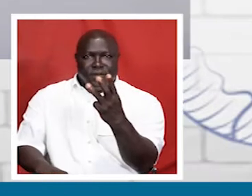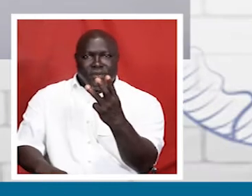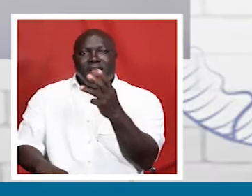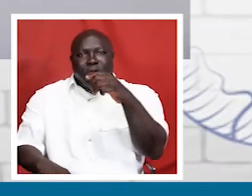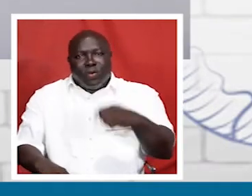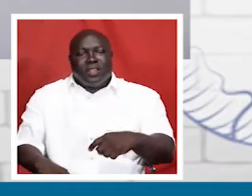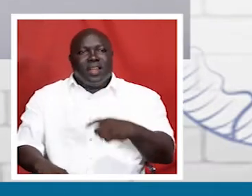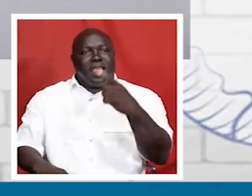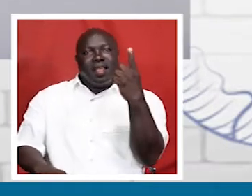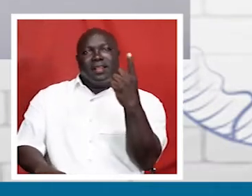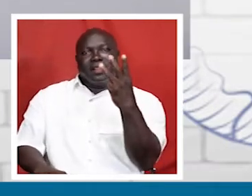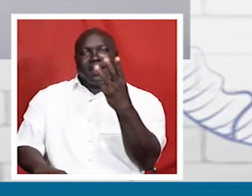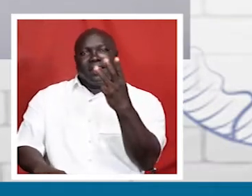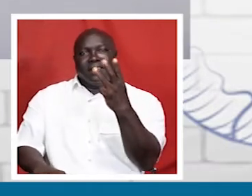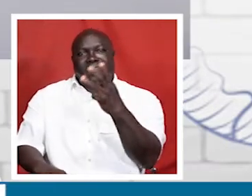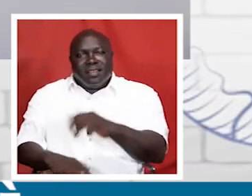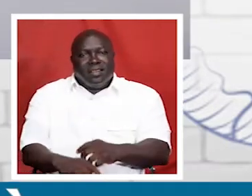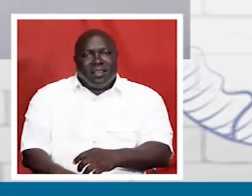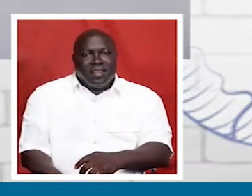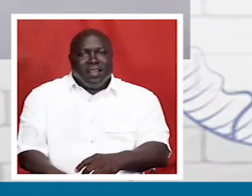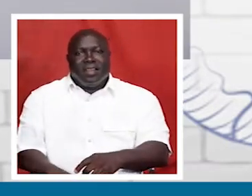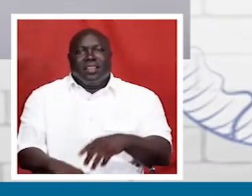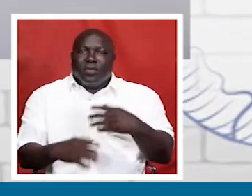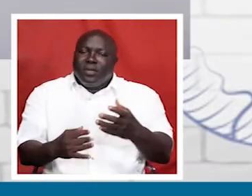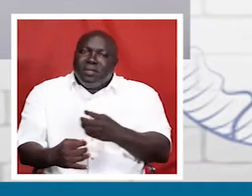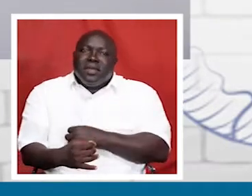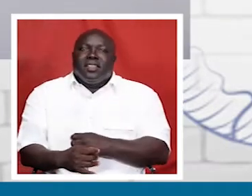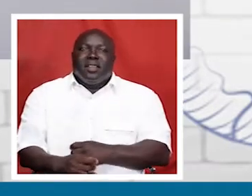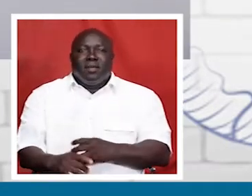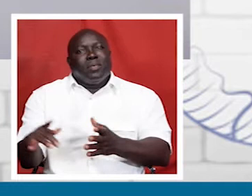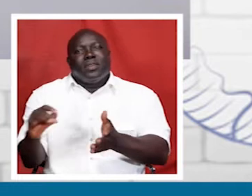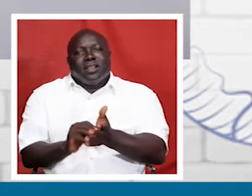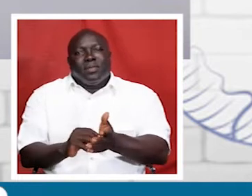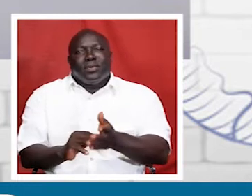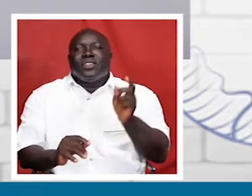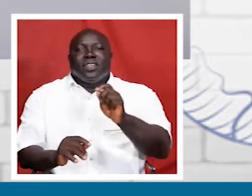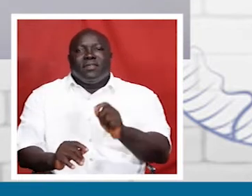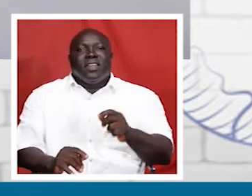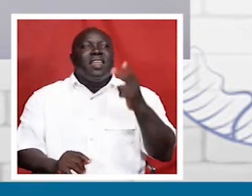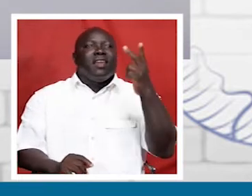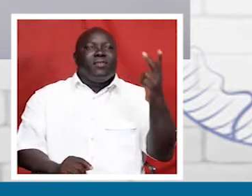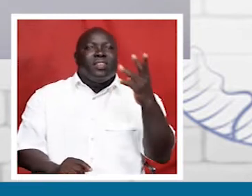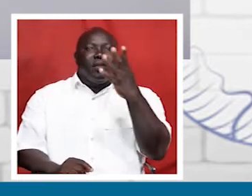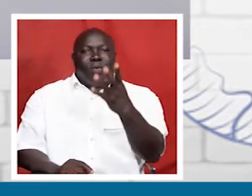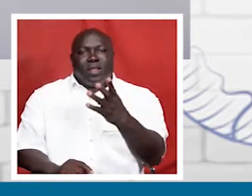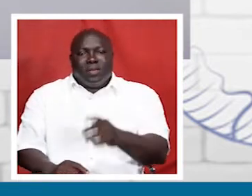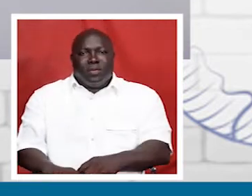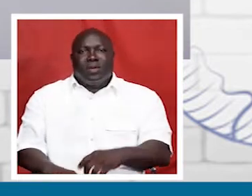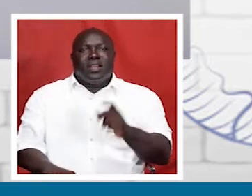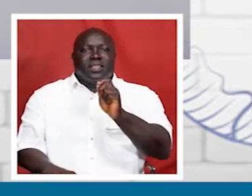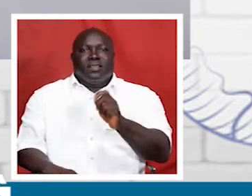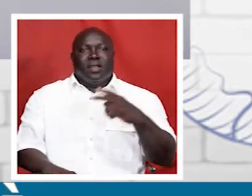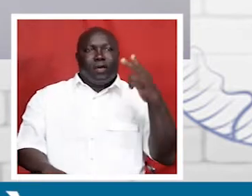quiser escrever o número 13, vou escrever o número 1 e o número 3. Vou ter